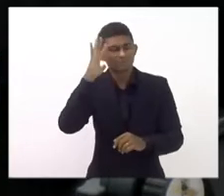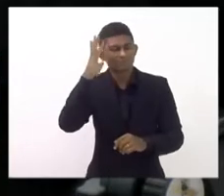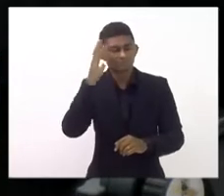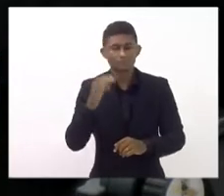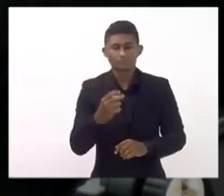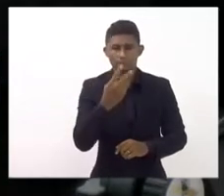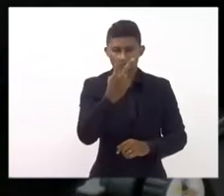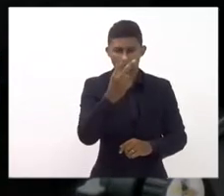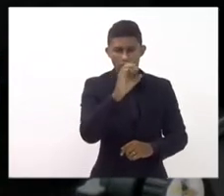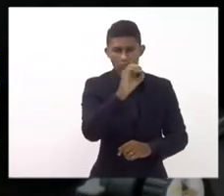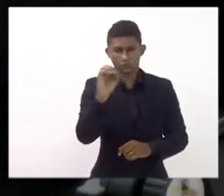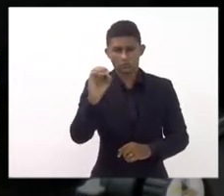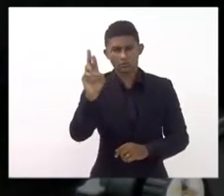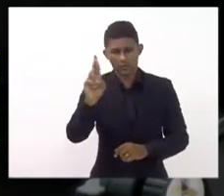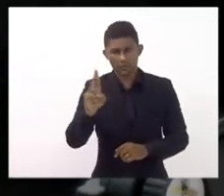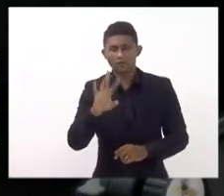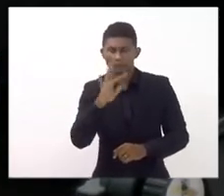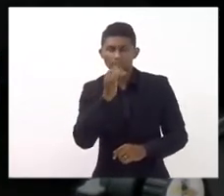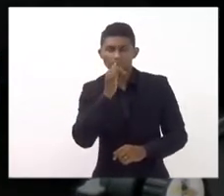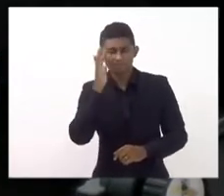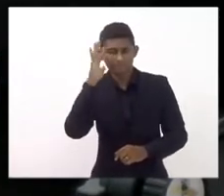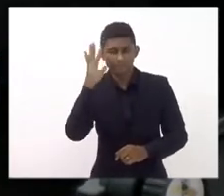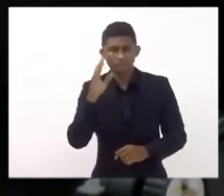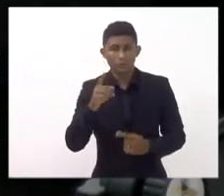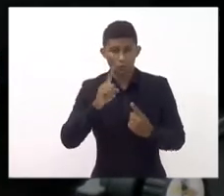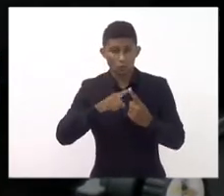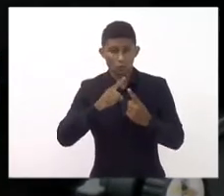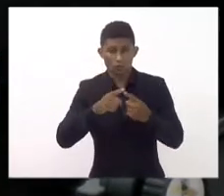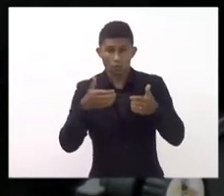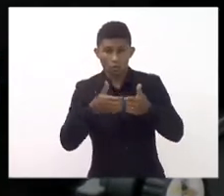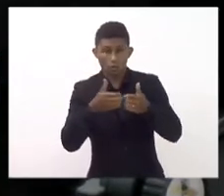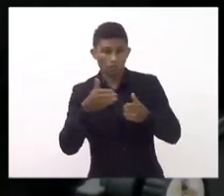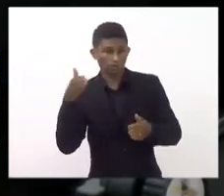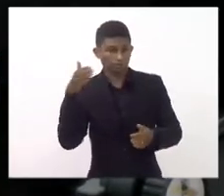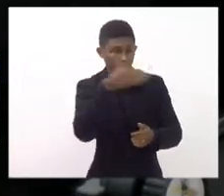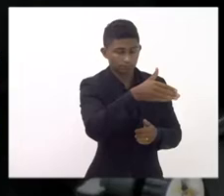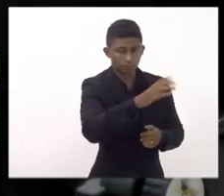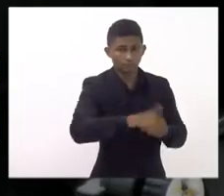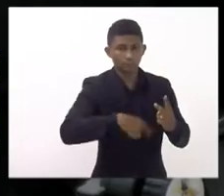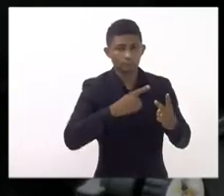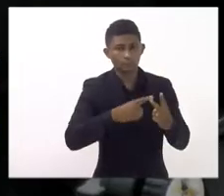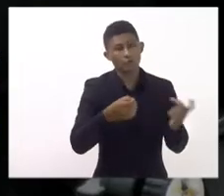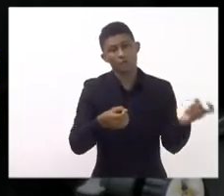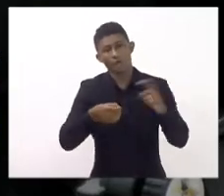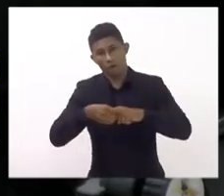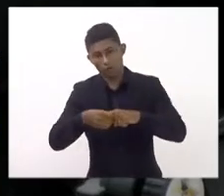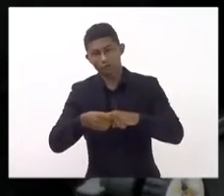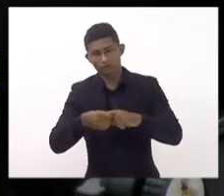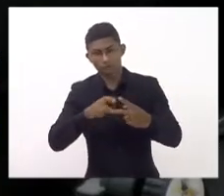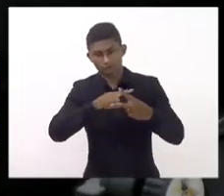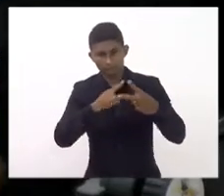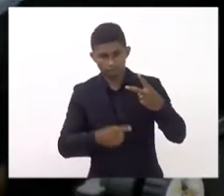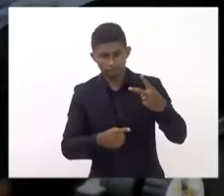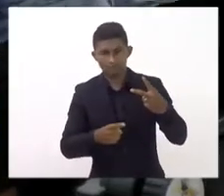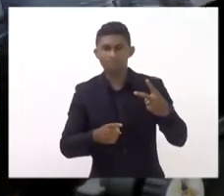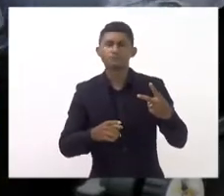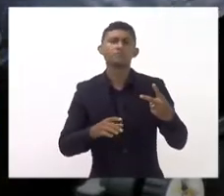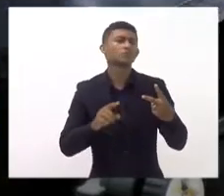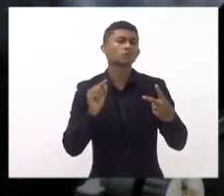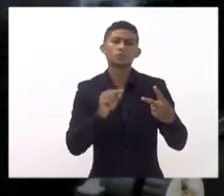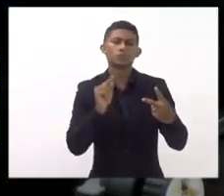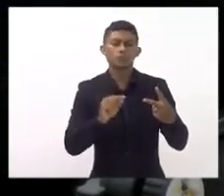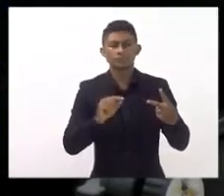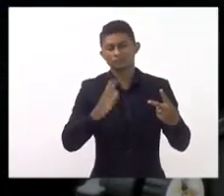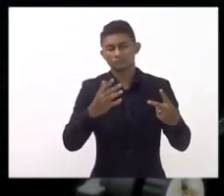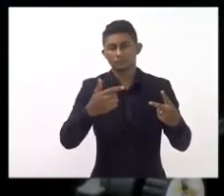considerar a situação básica, uma passagem de ida e uma passagem de volta. Ele significa quase